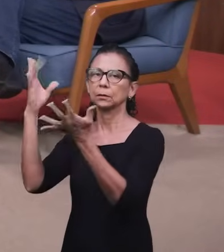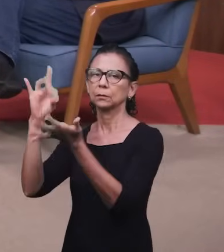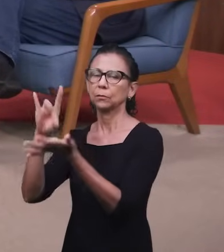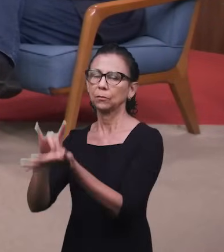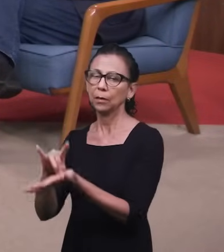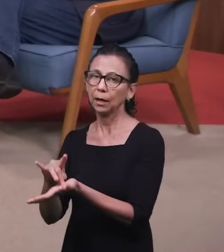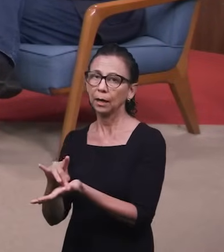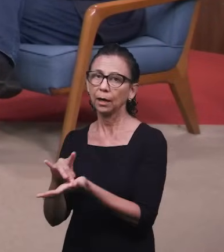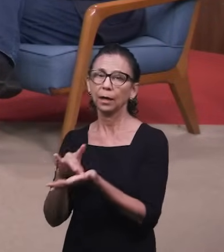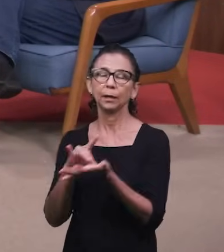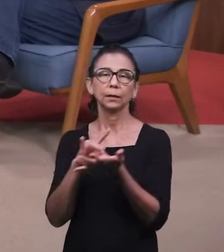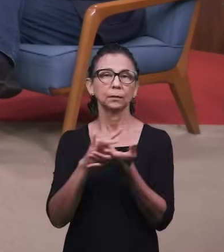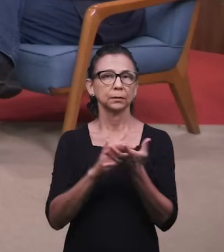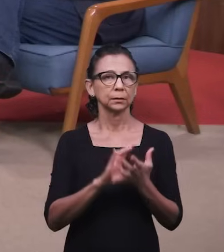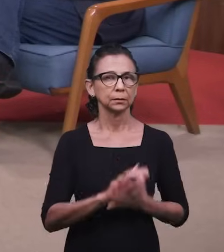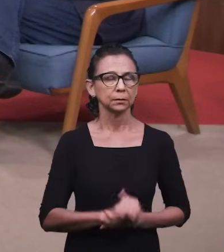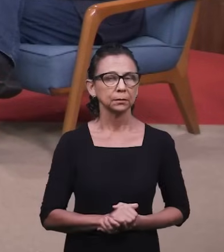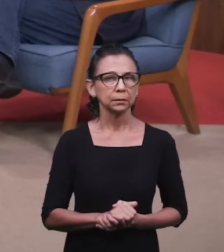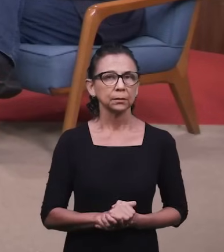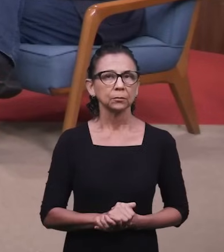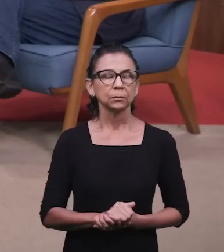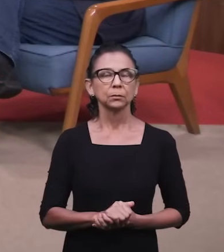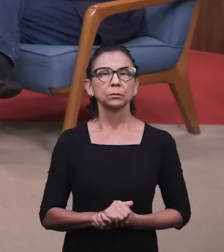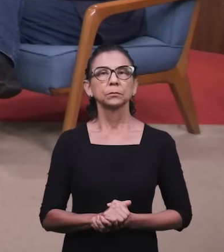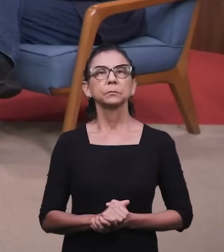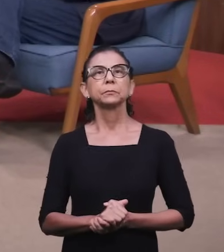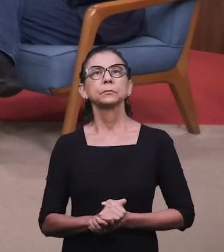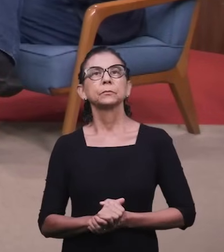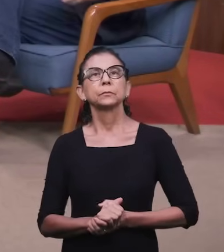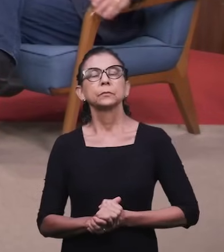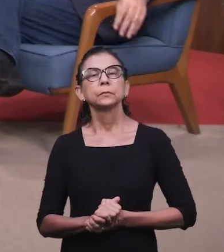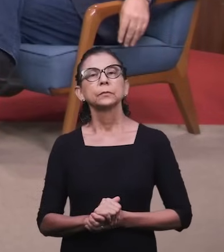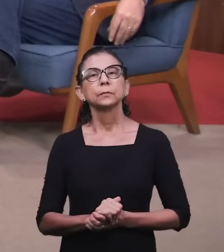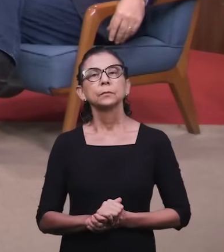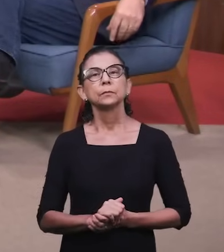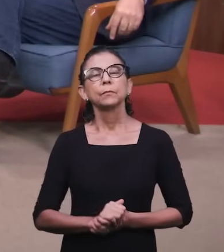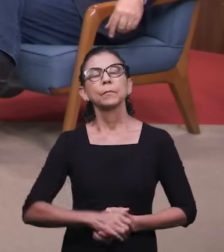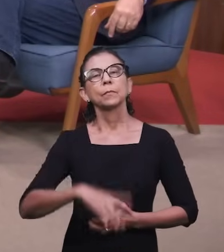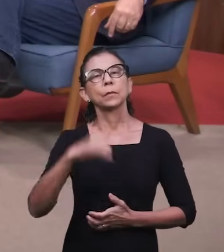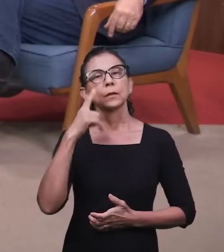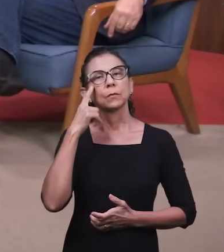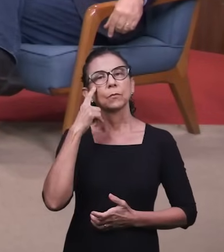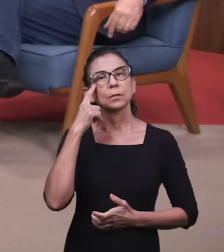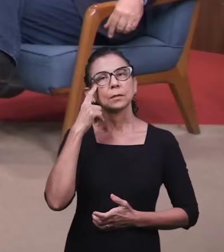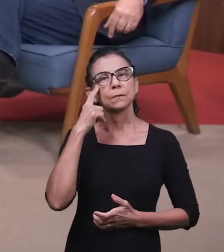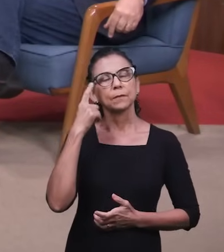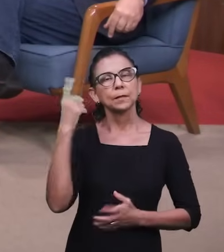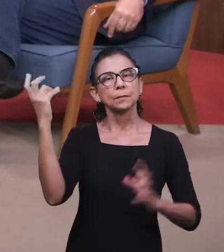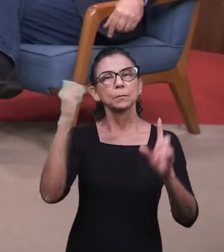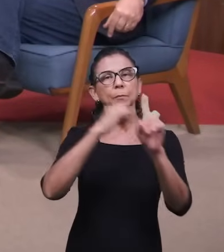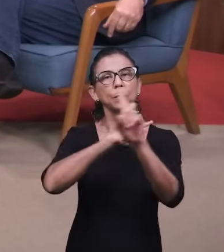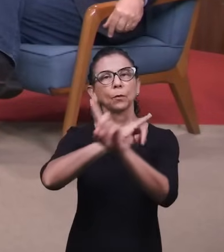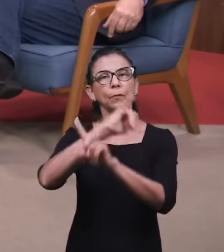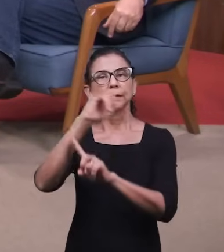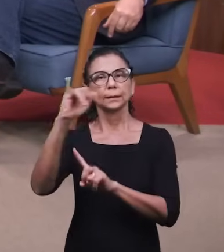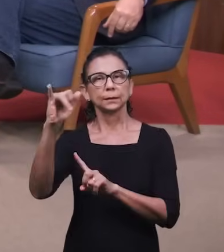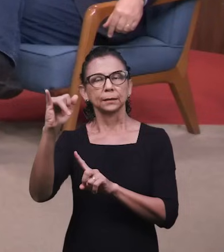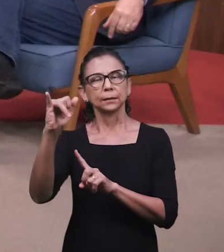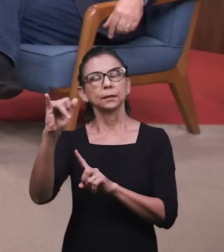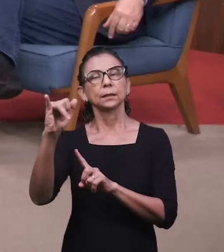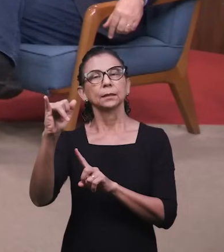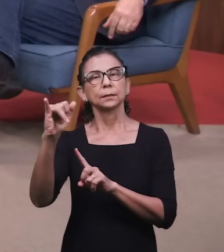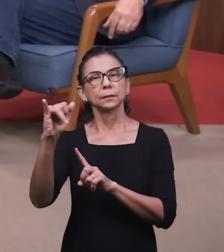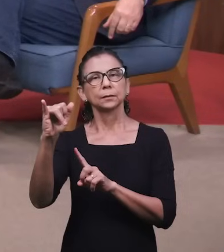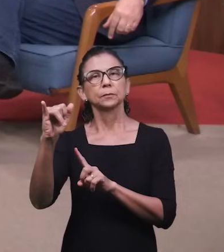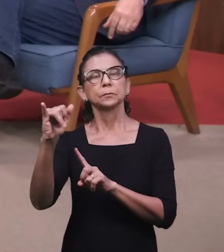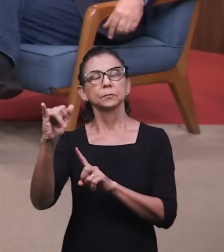Então, são evidências proféticas da obra do Espírito Santo. É, esse